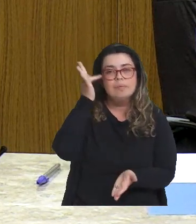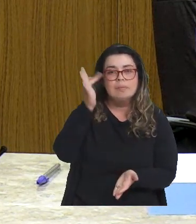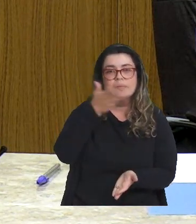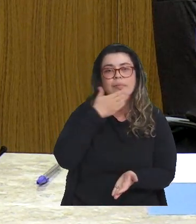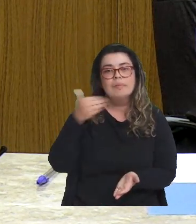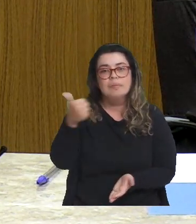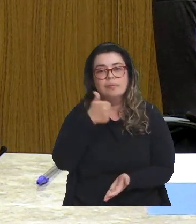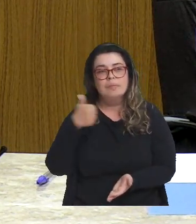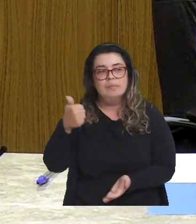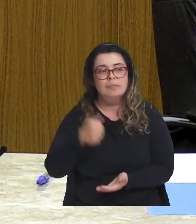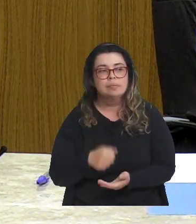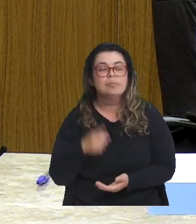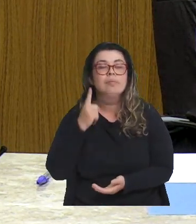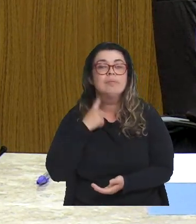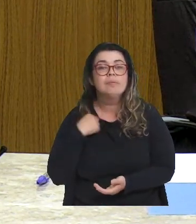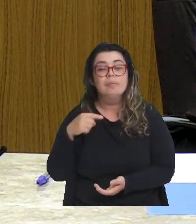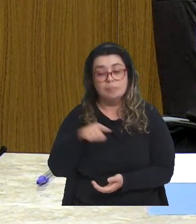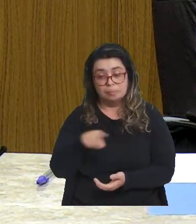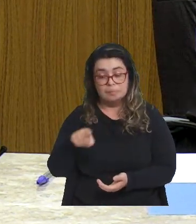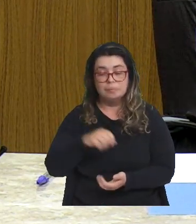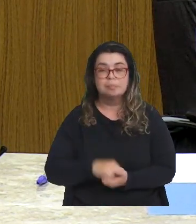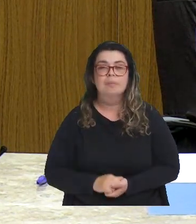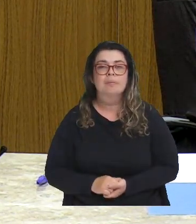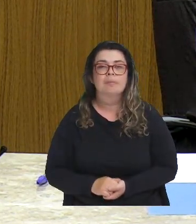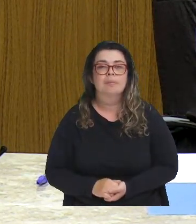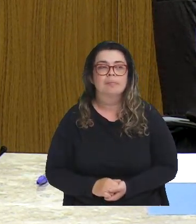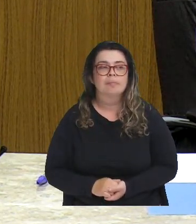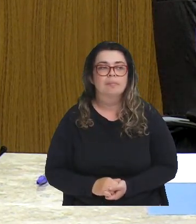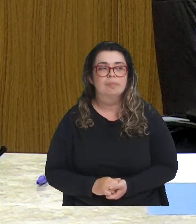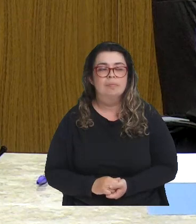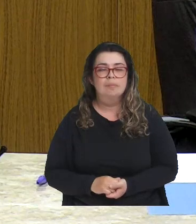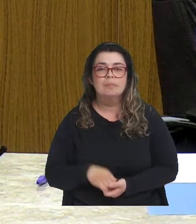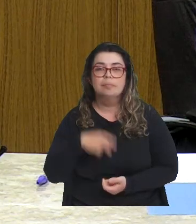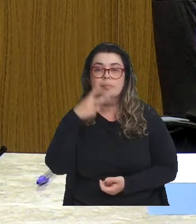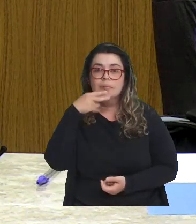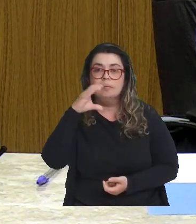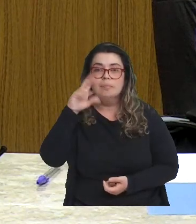vocês, porque, como dizia Charles Jones,